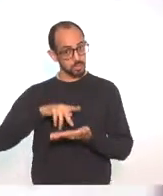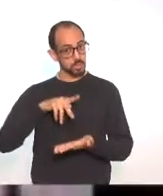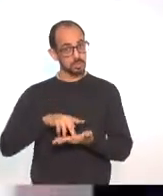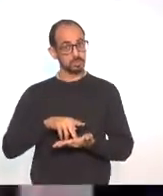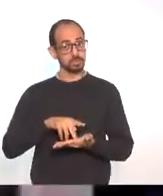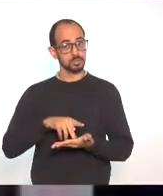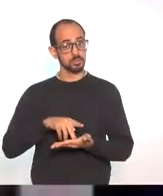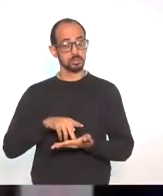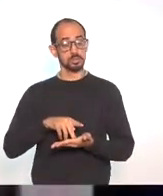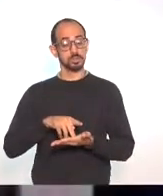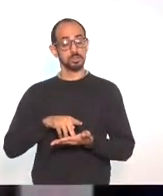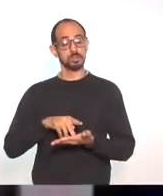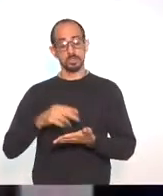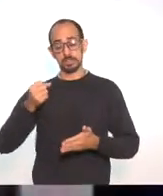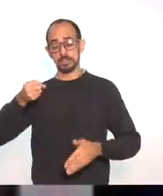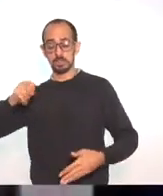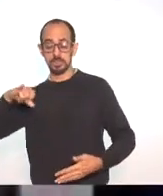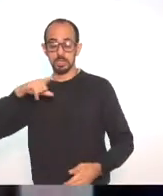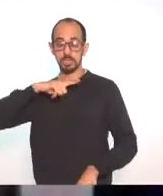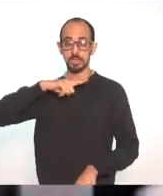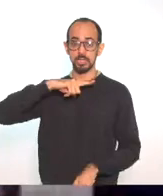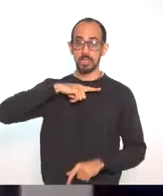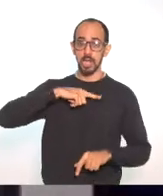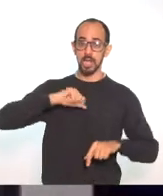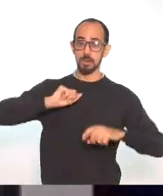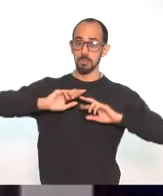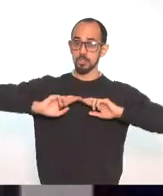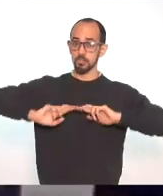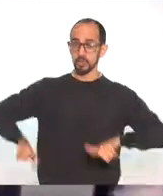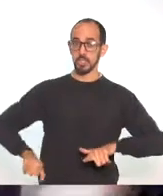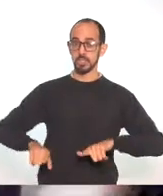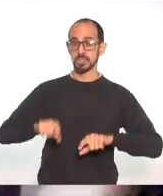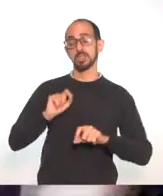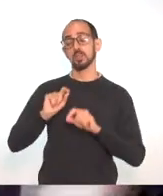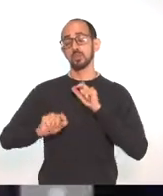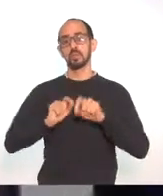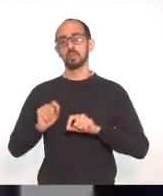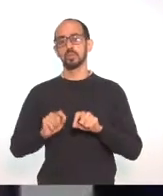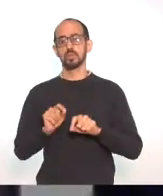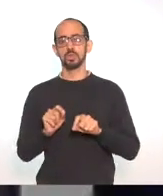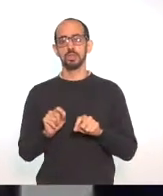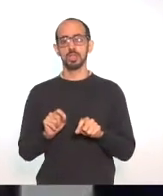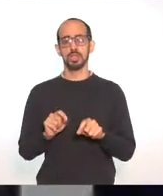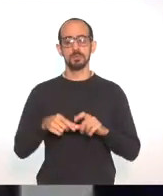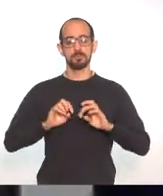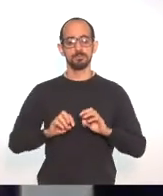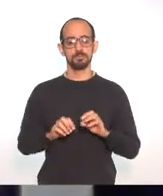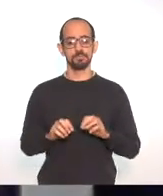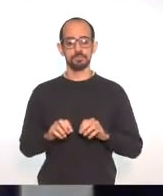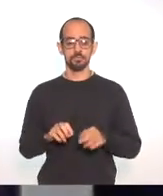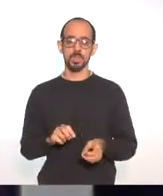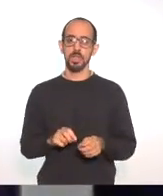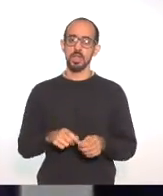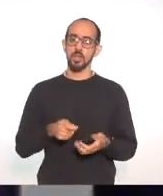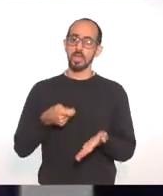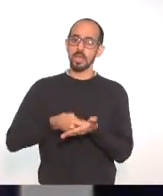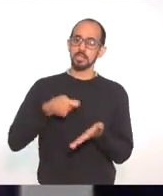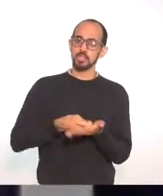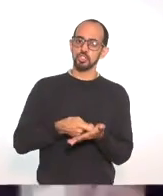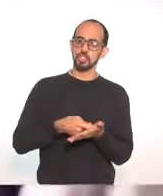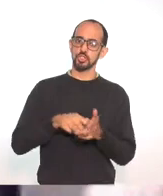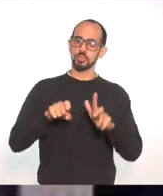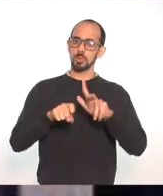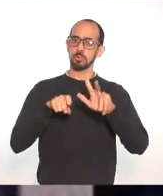na Avenida que haja é uma diferença entre é aquilo que é determinado pelo